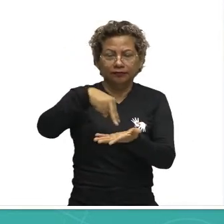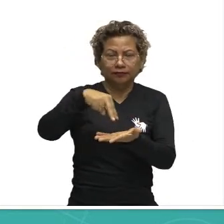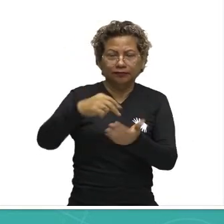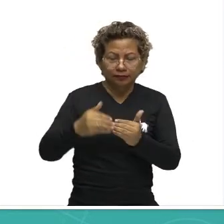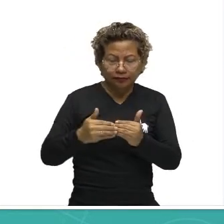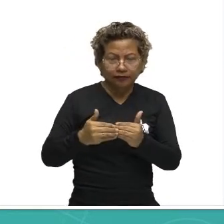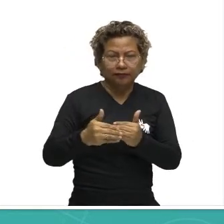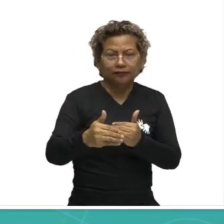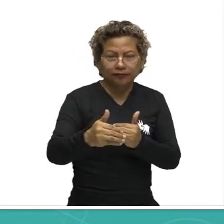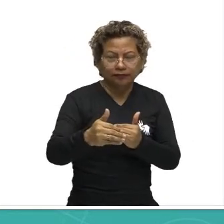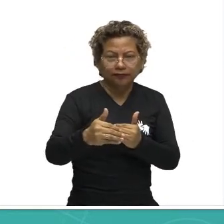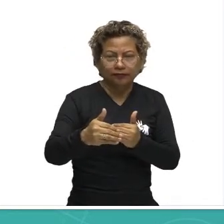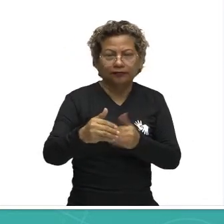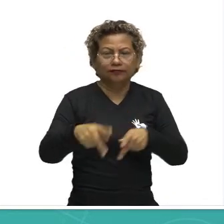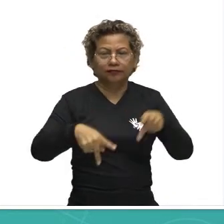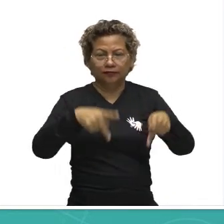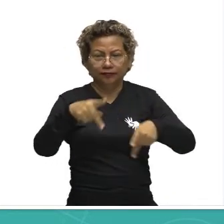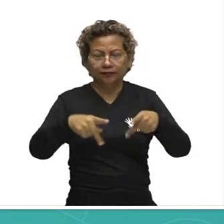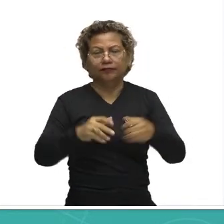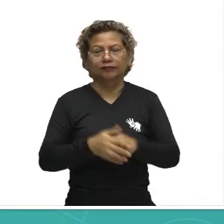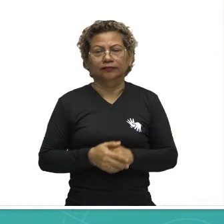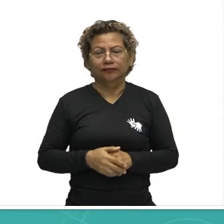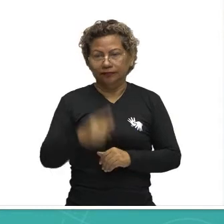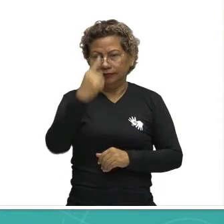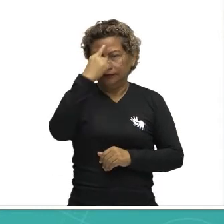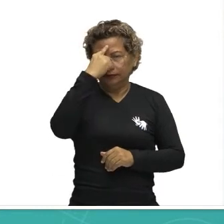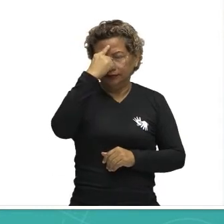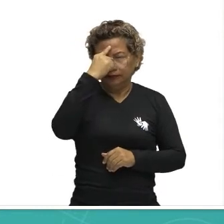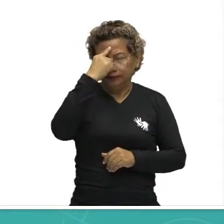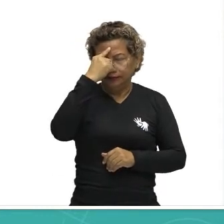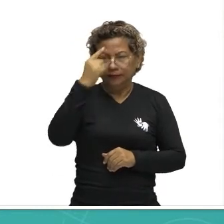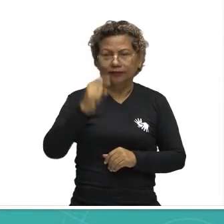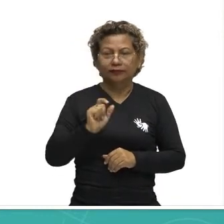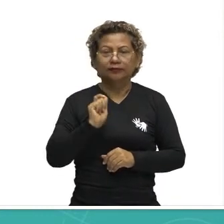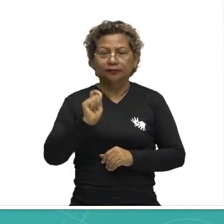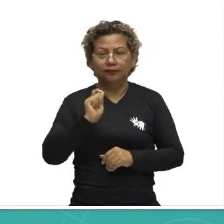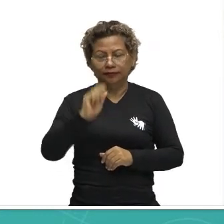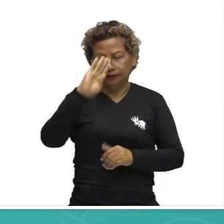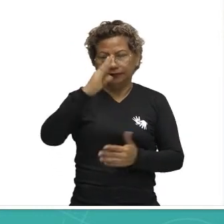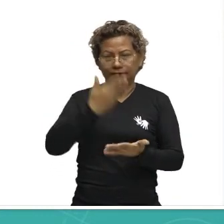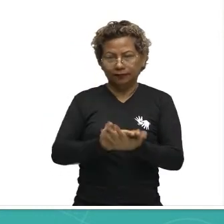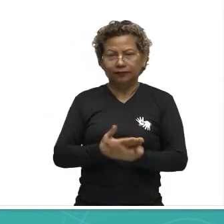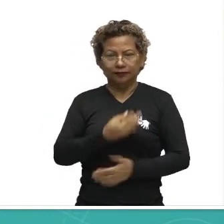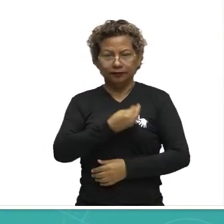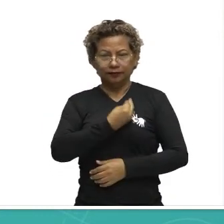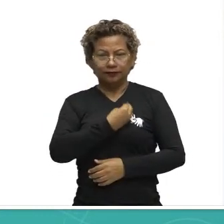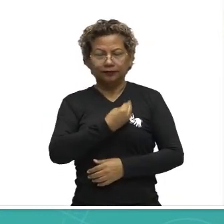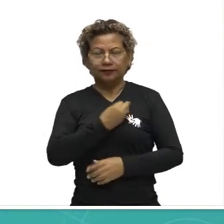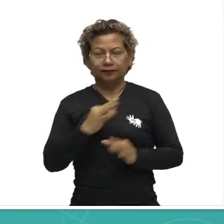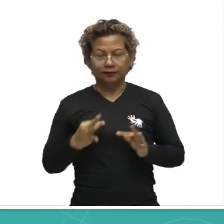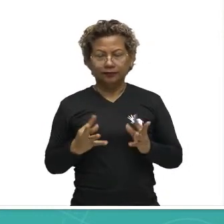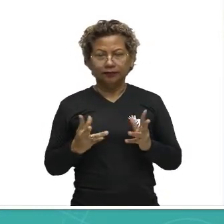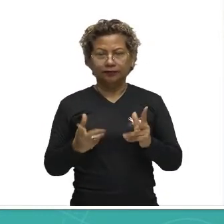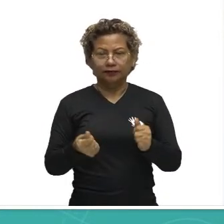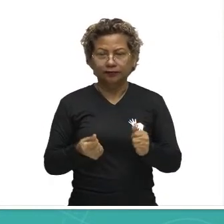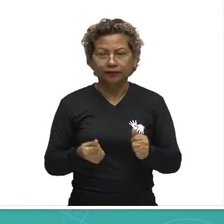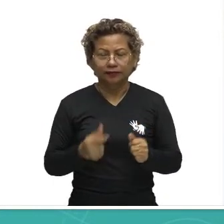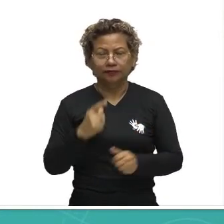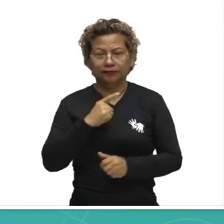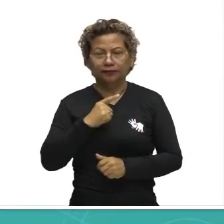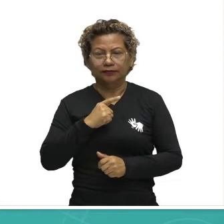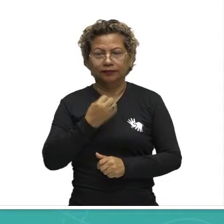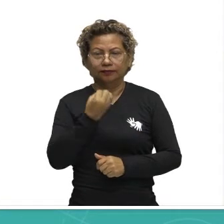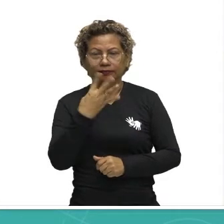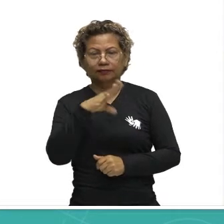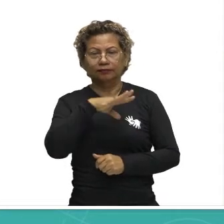começo da civilização. Os indianos acreditam que a vida é essencial, um balanço do bem e do mal,